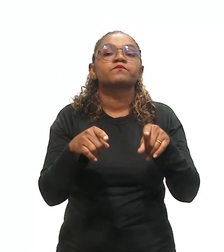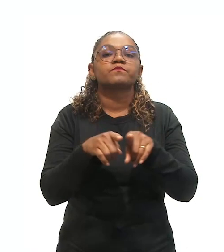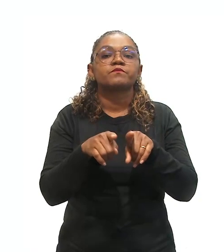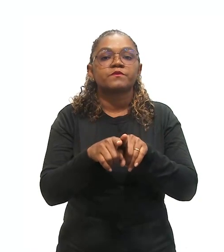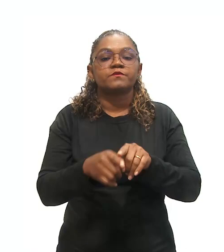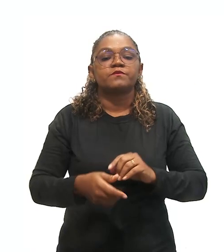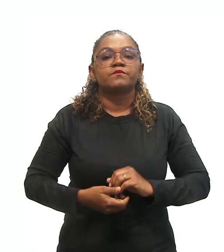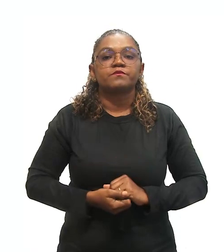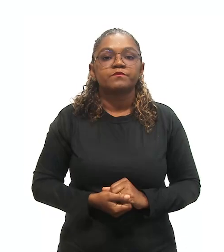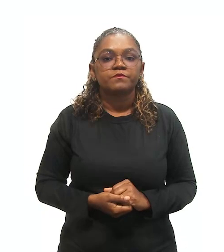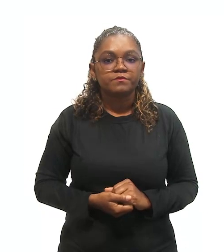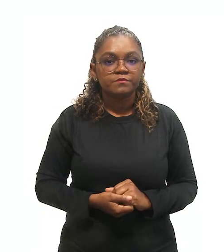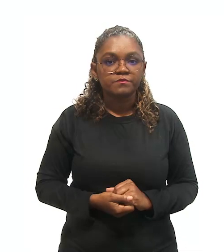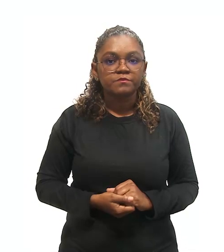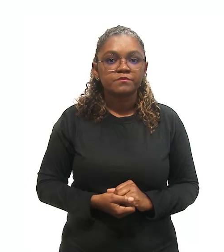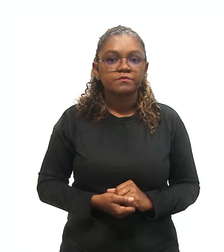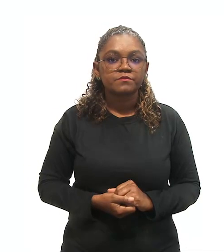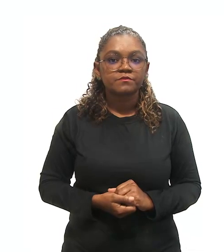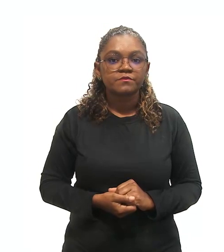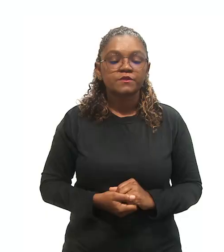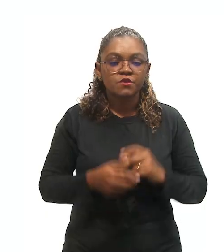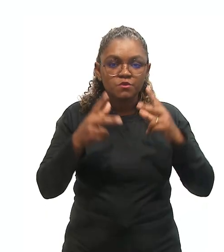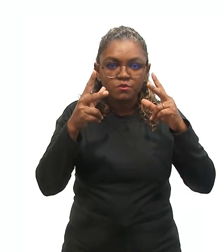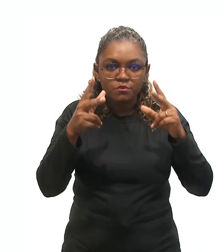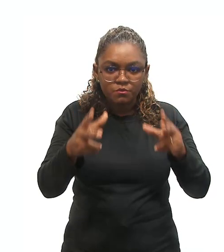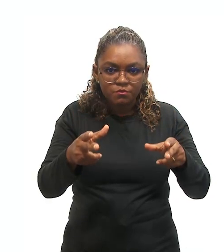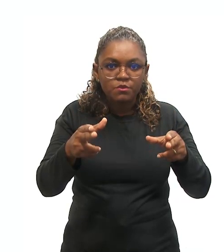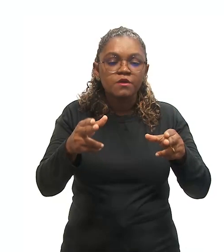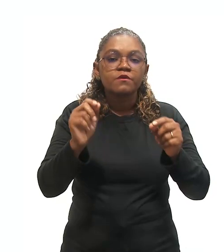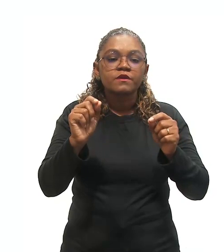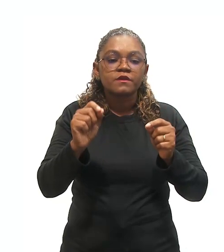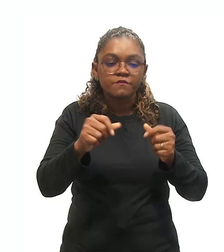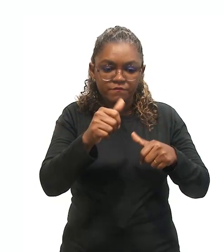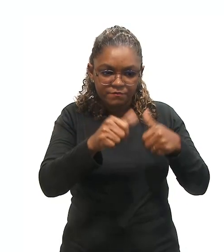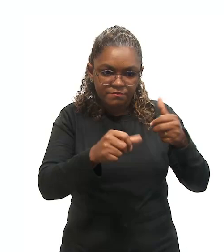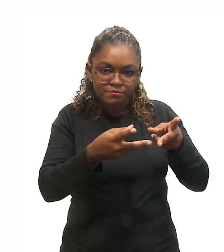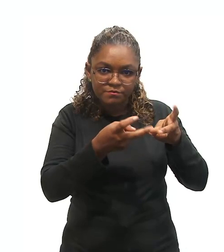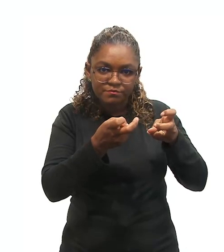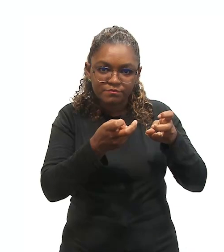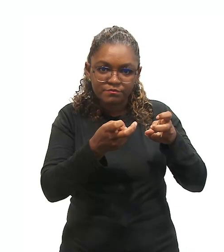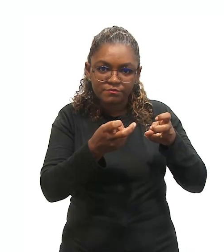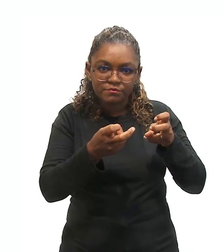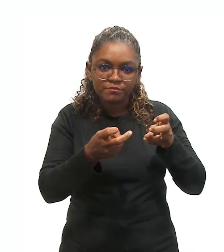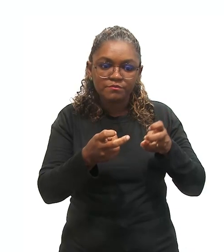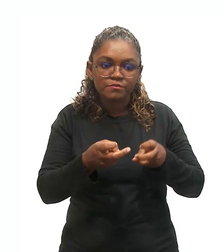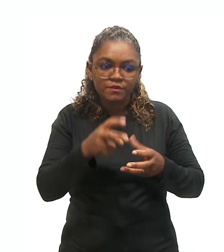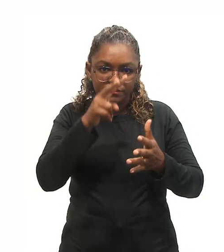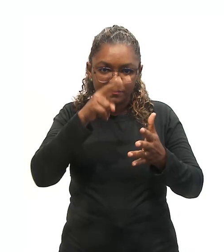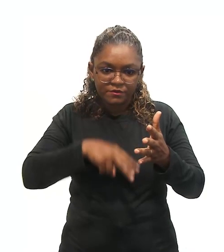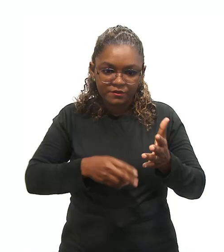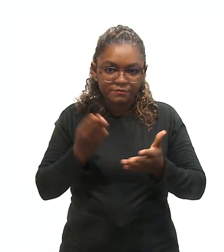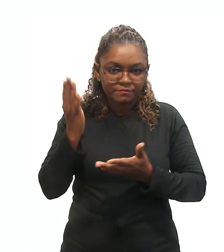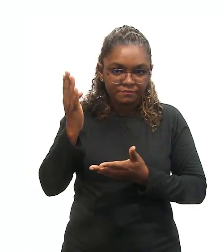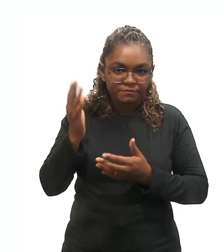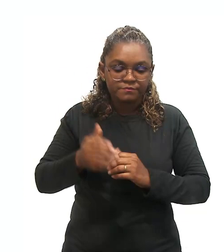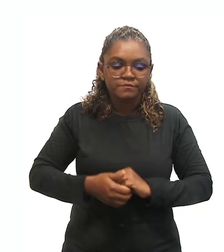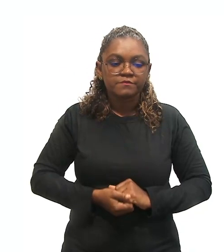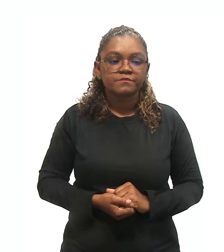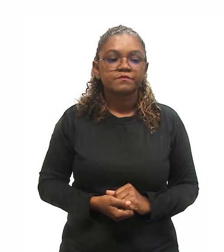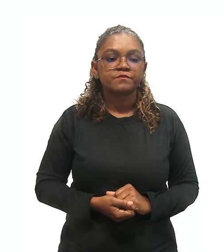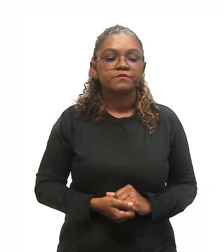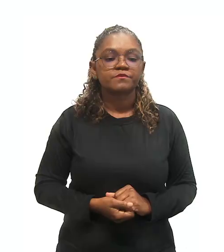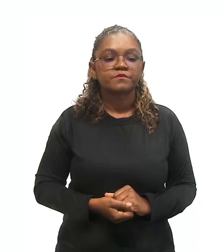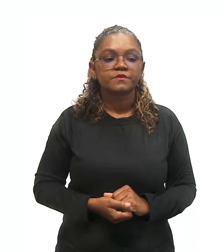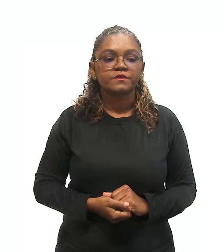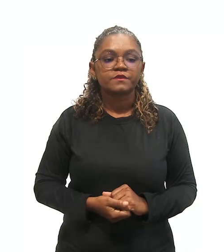compilada e informada pelo chefe do Poder Executivo, conforme nós podemos verificar na leitura do